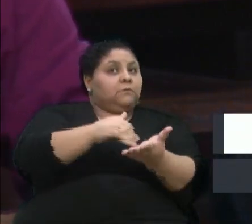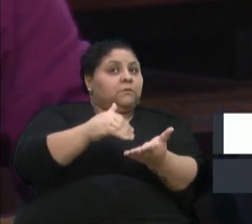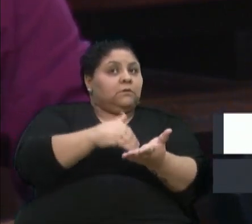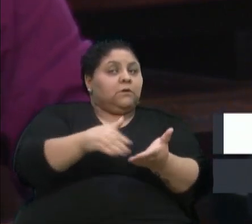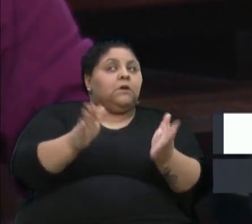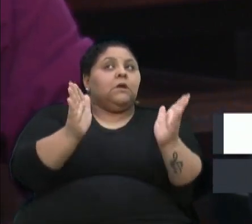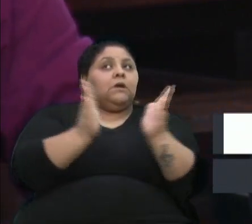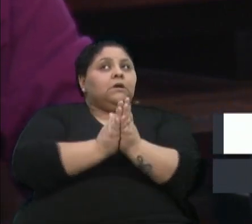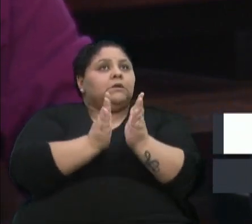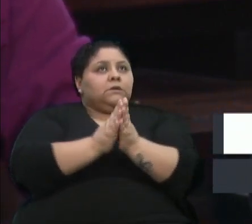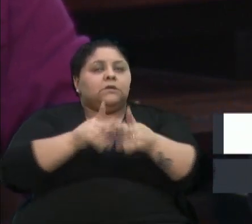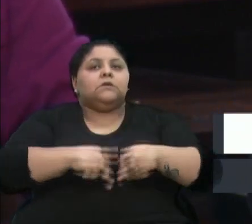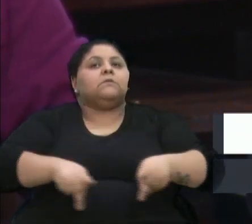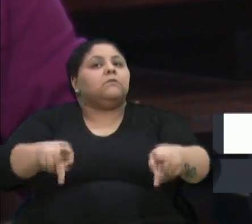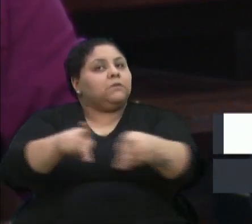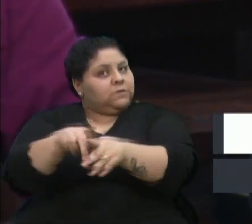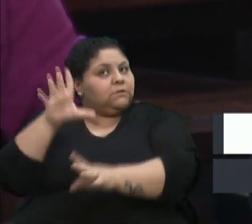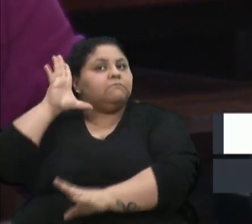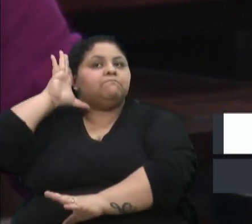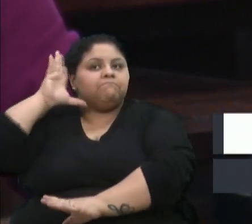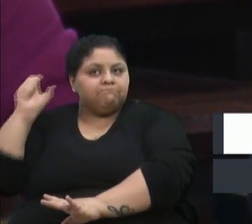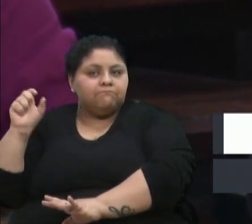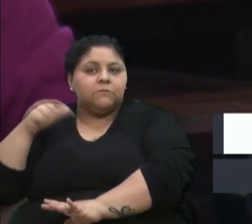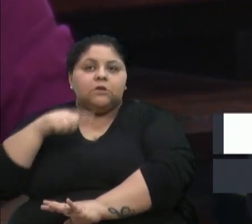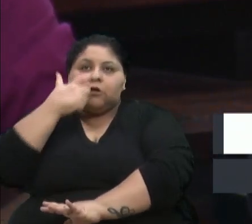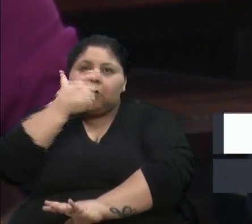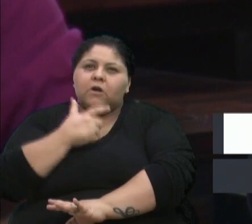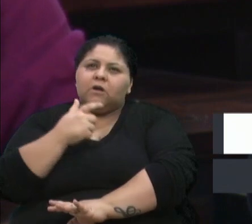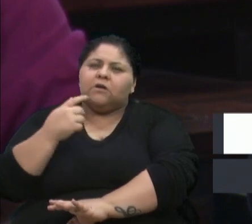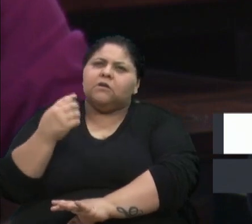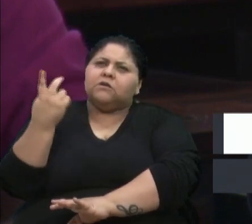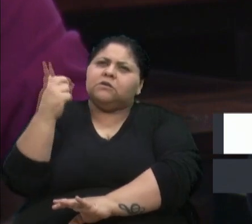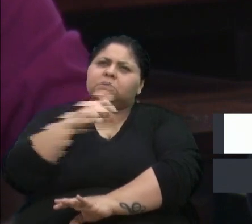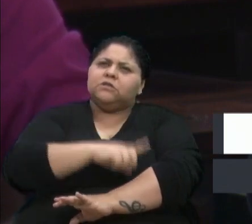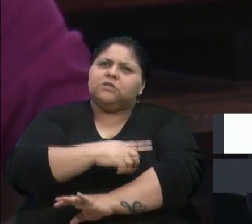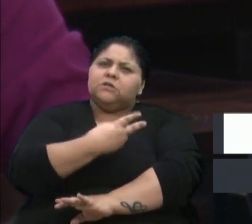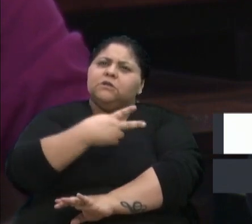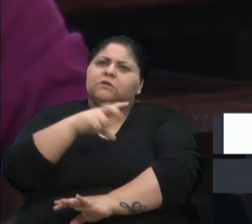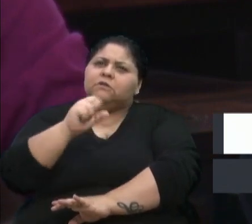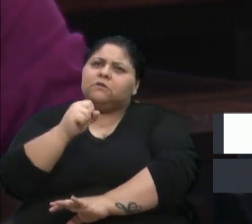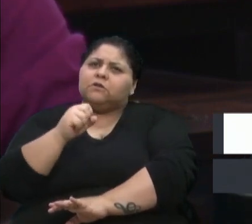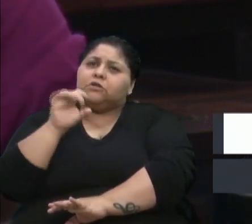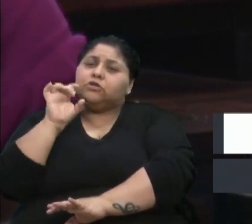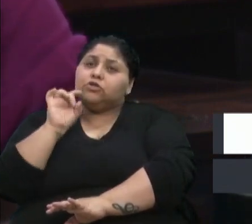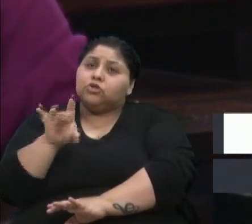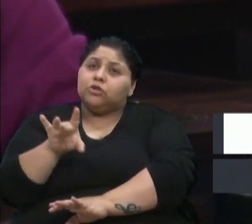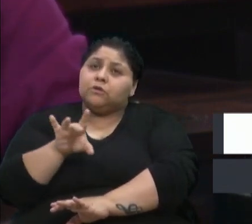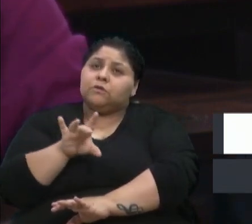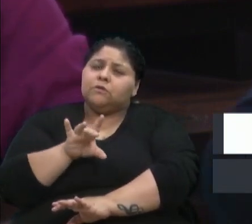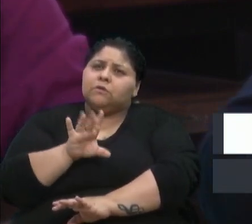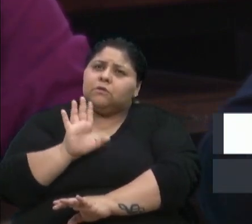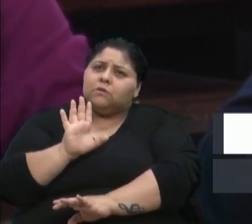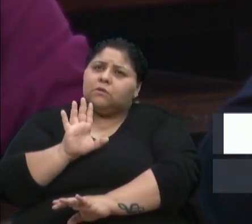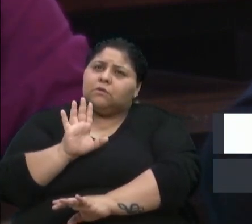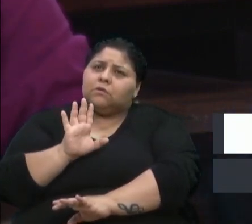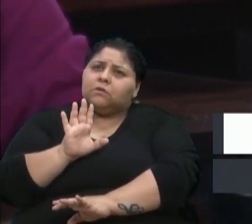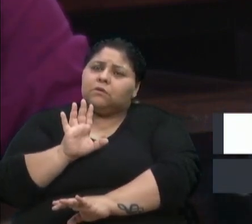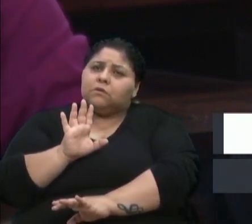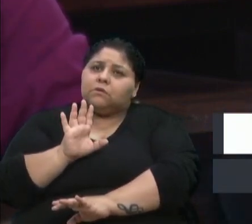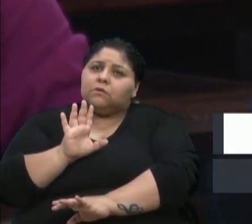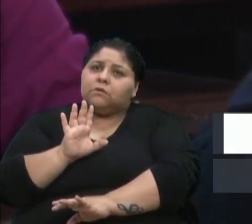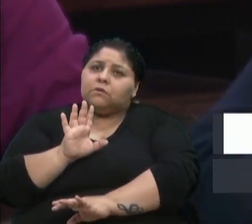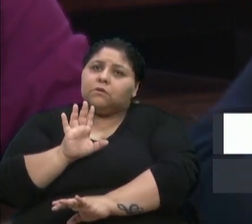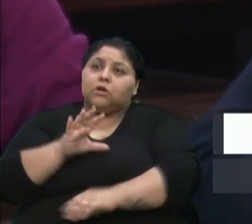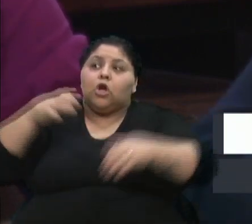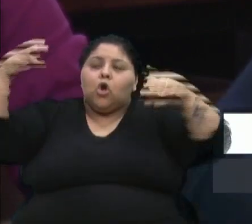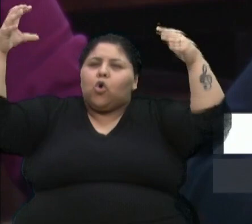que a população está sendo escutada. Acho que dia 28 vai ter só... Porque com chuva,